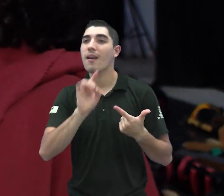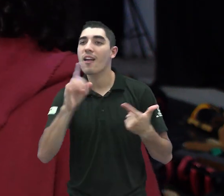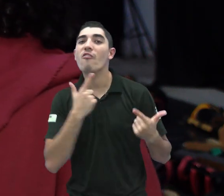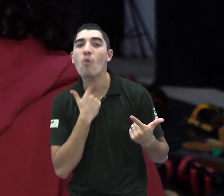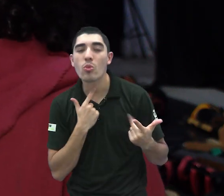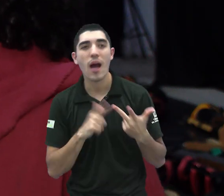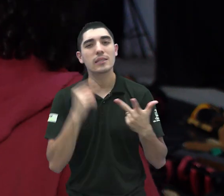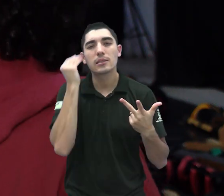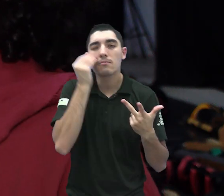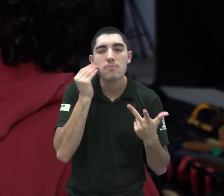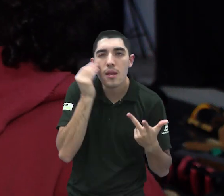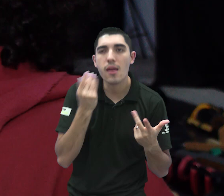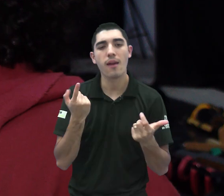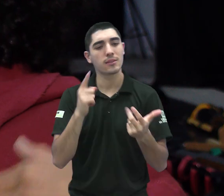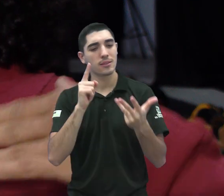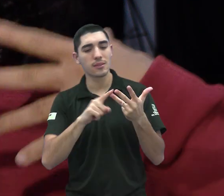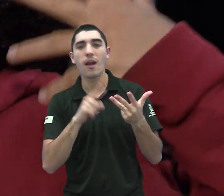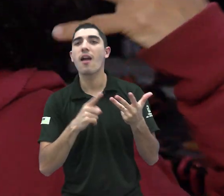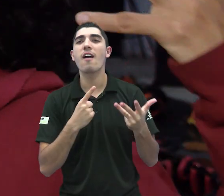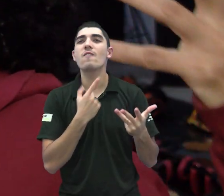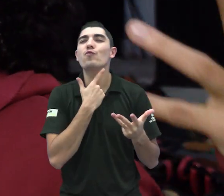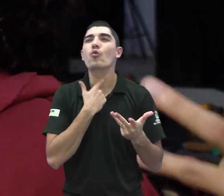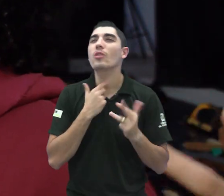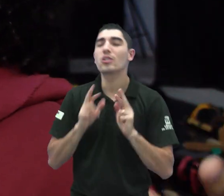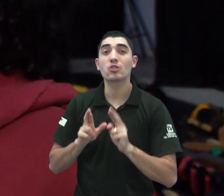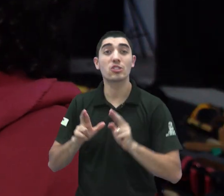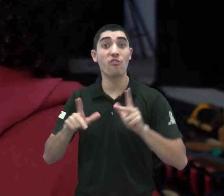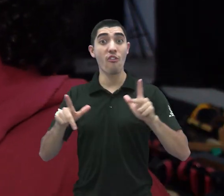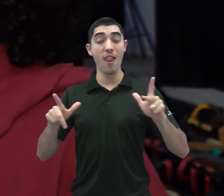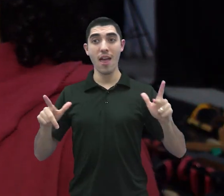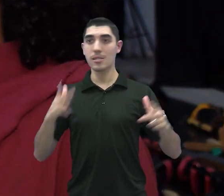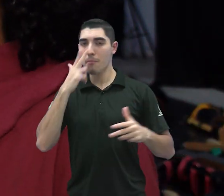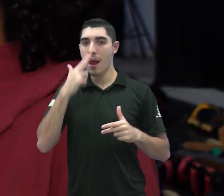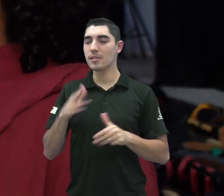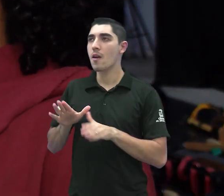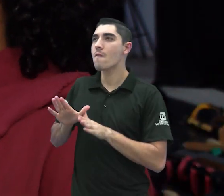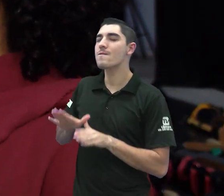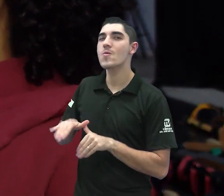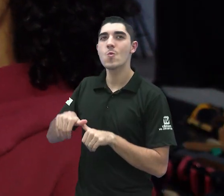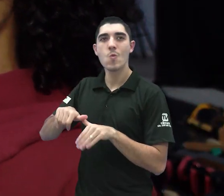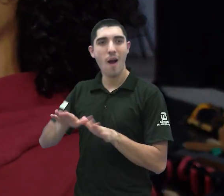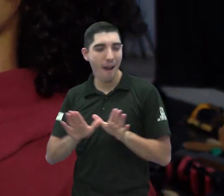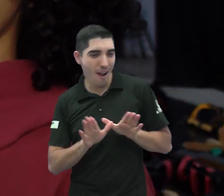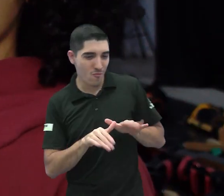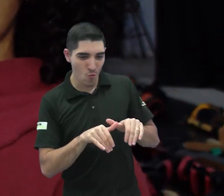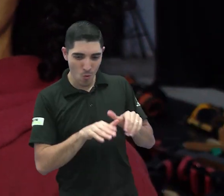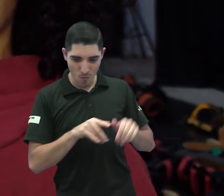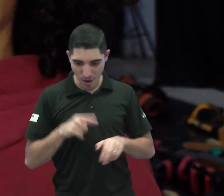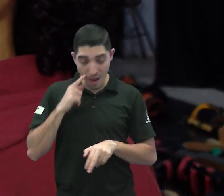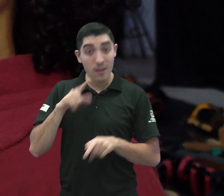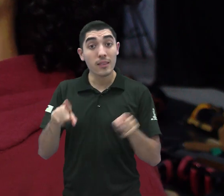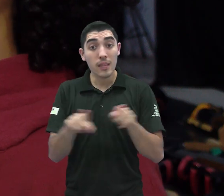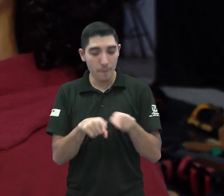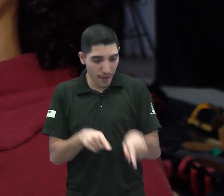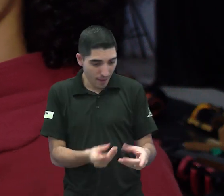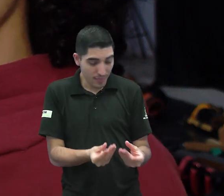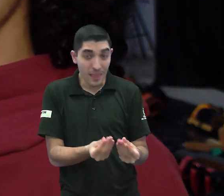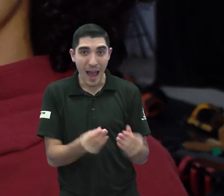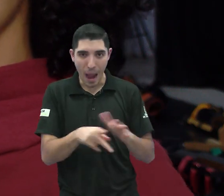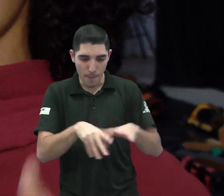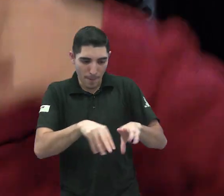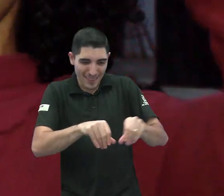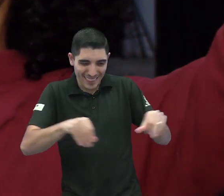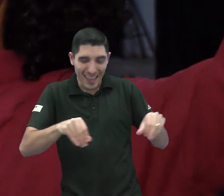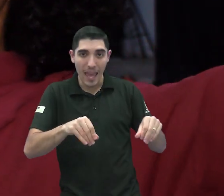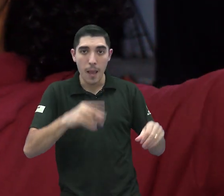desejos de experimentação, de voar de repente, de manter essa conexão profunda com a terra, né? Porque a